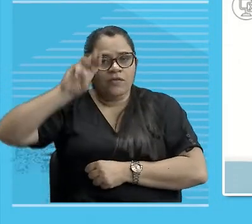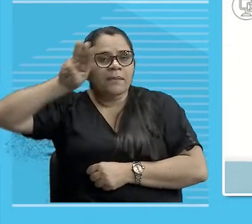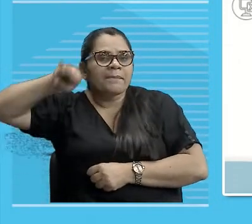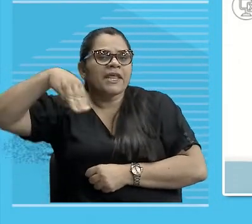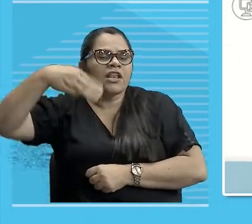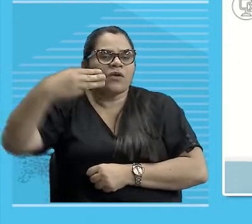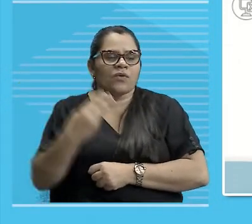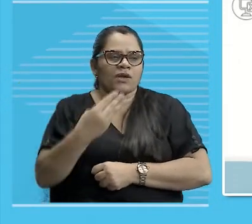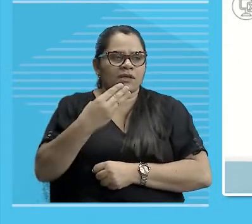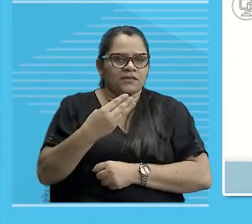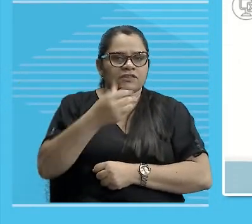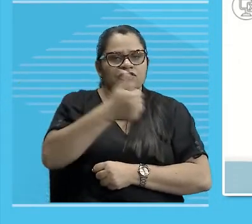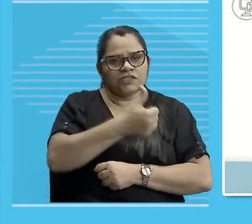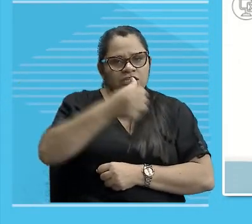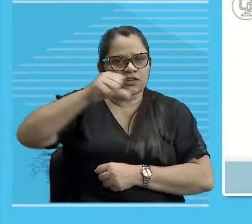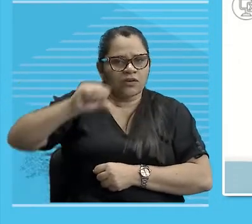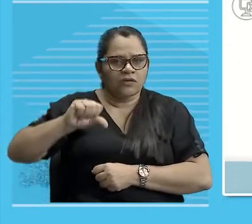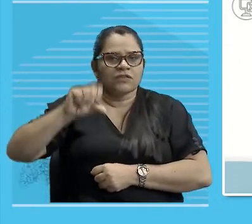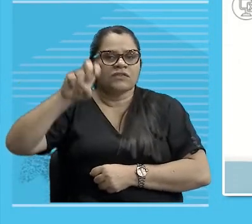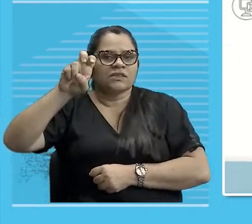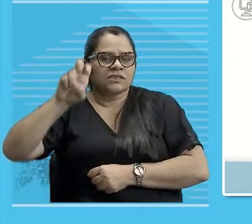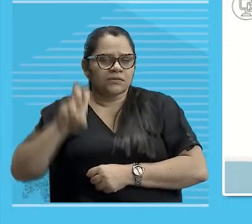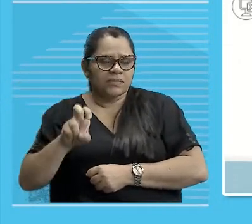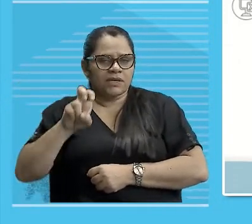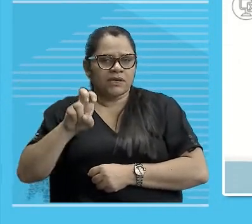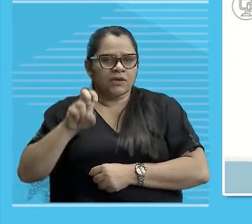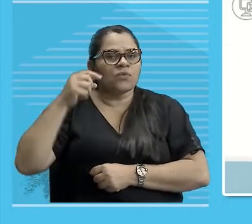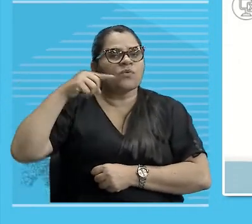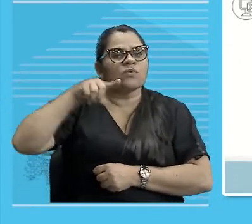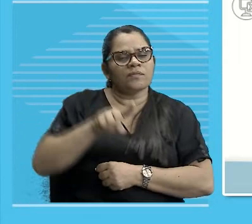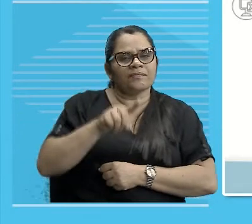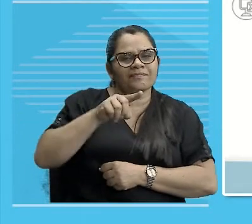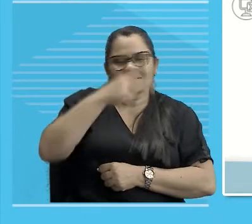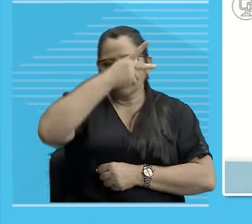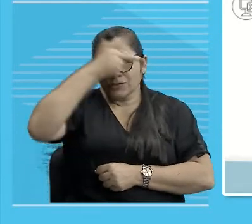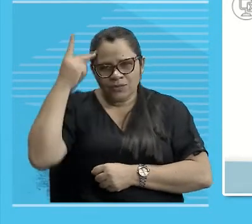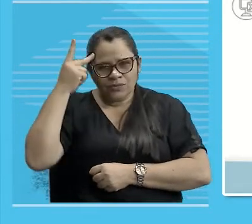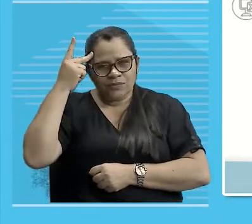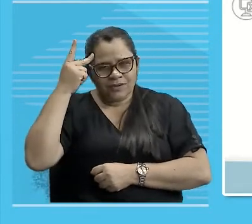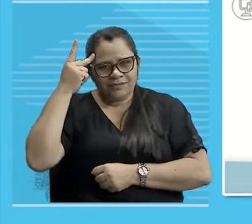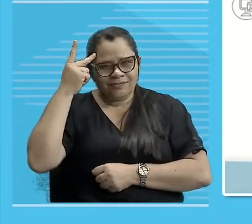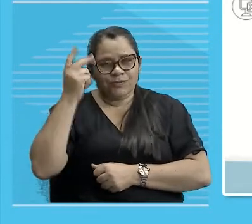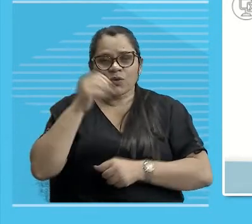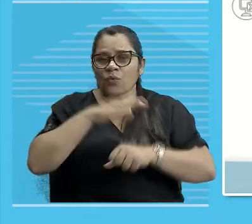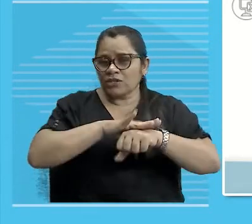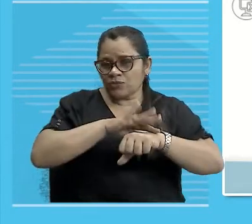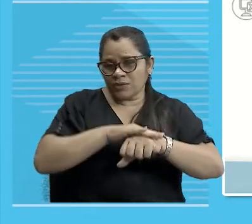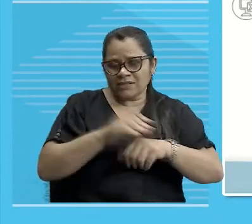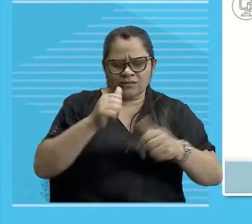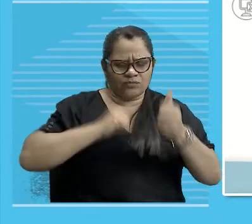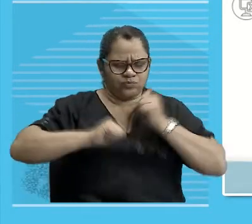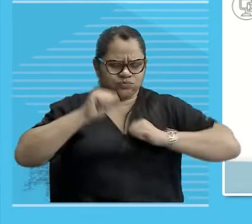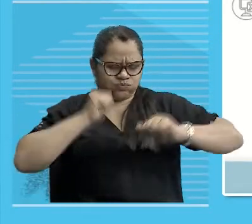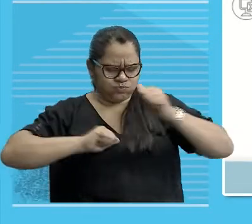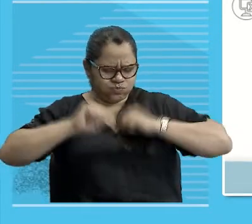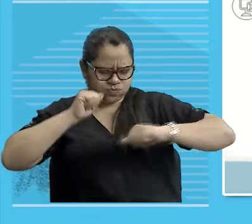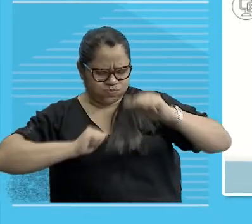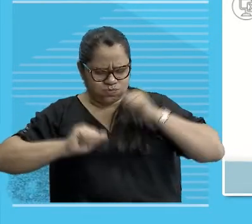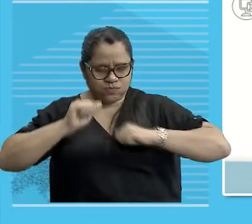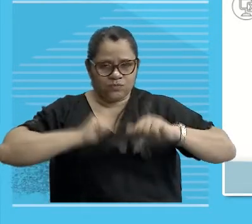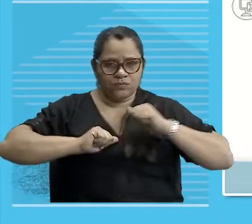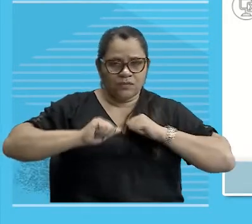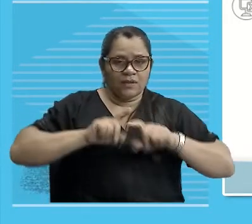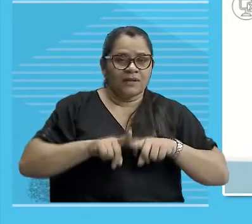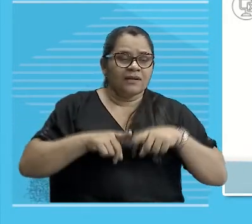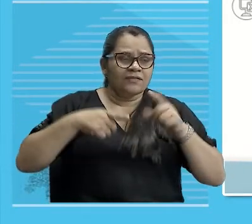995 mil pessoas com transtorno de ansiedade. Estava fazendo o cálculo aqui para você poder entender. Você acha